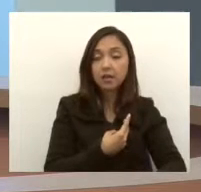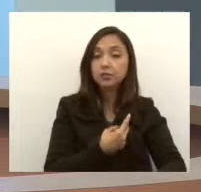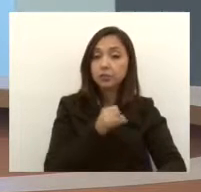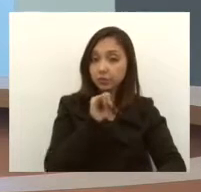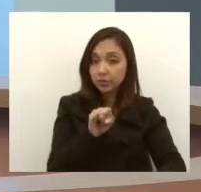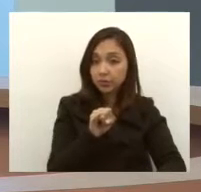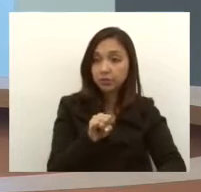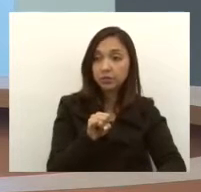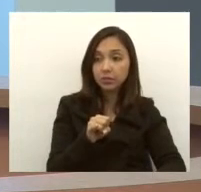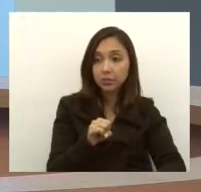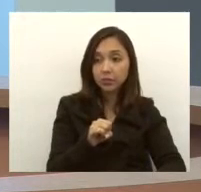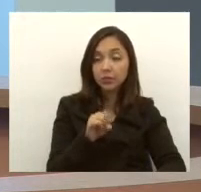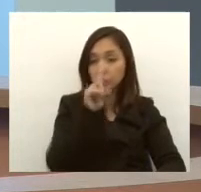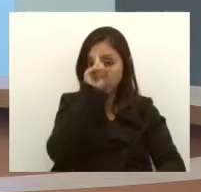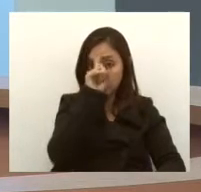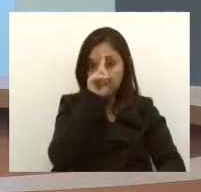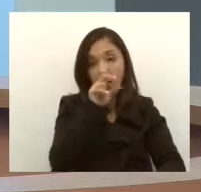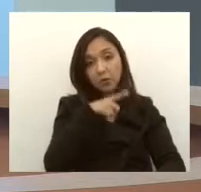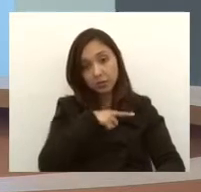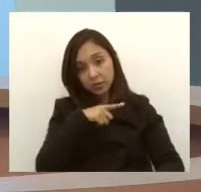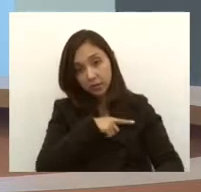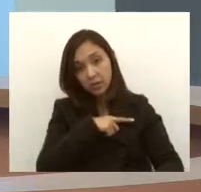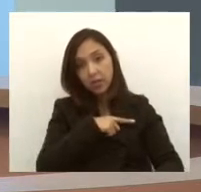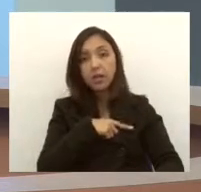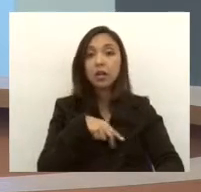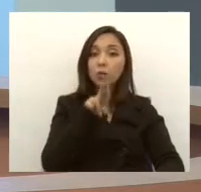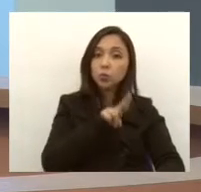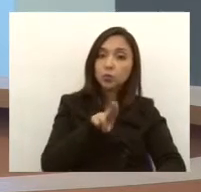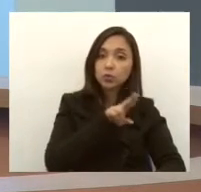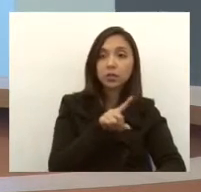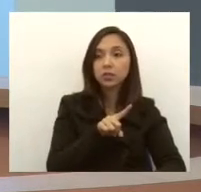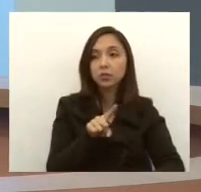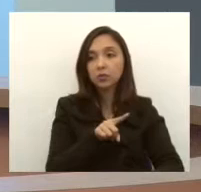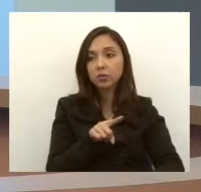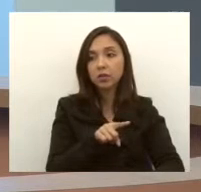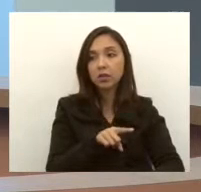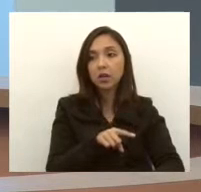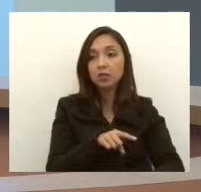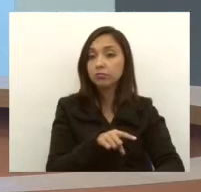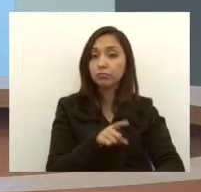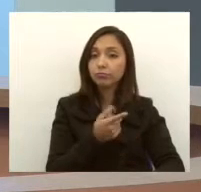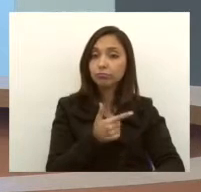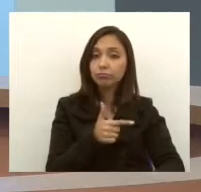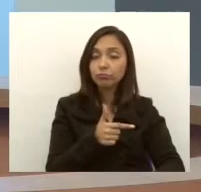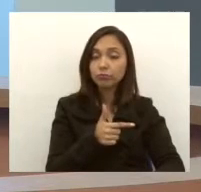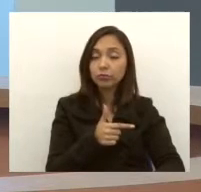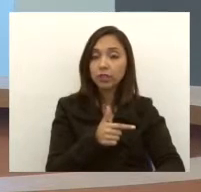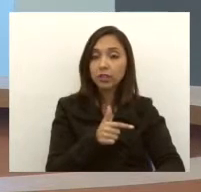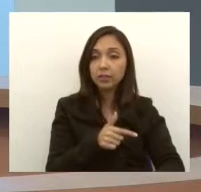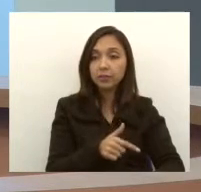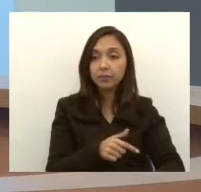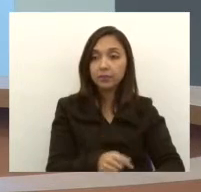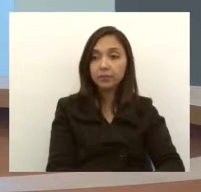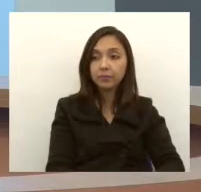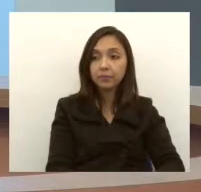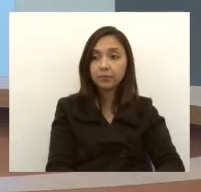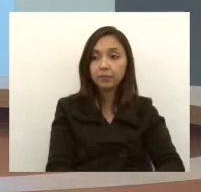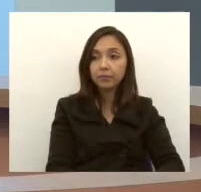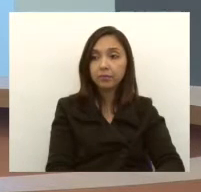me corrija se o hospital está funcionando a pleno vapor. Pelo contrário, vereador Alexandre,